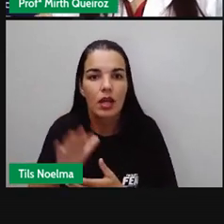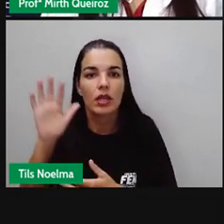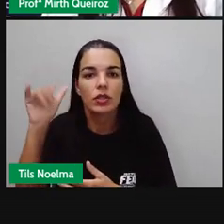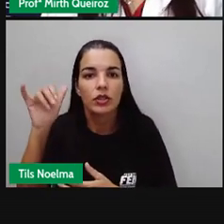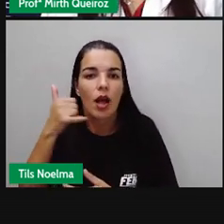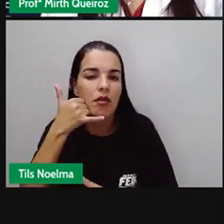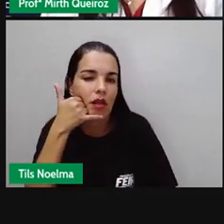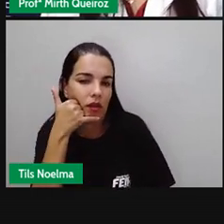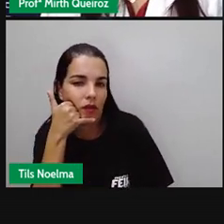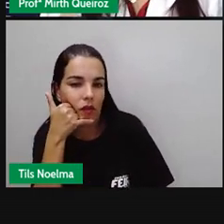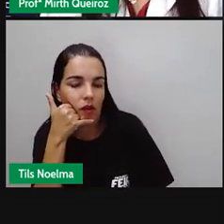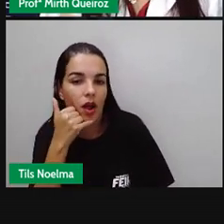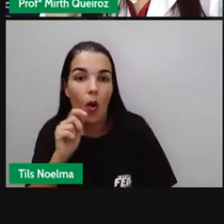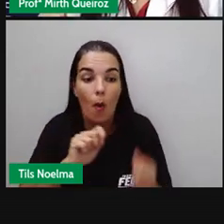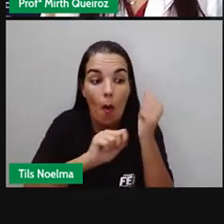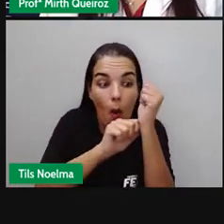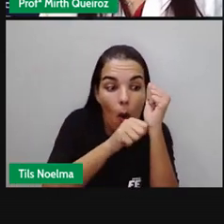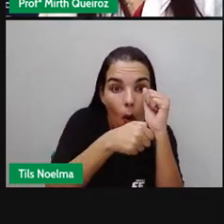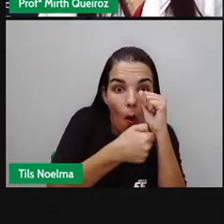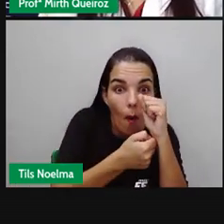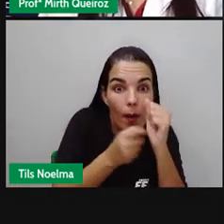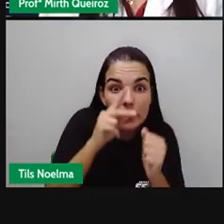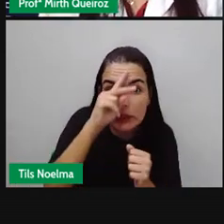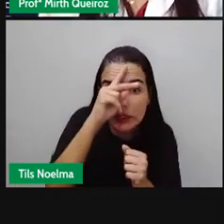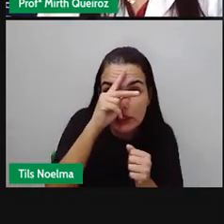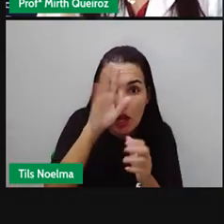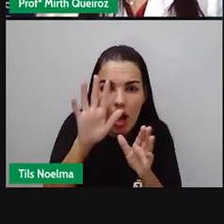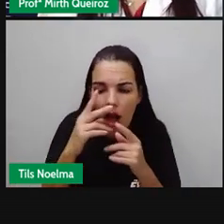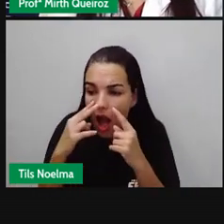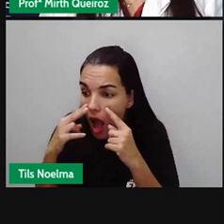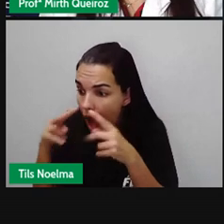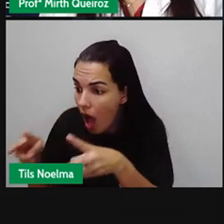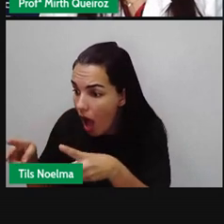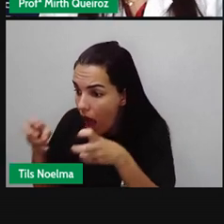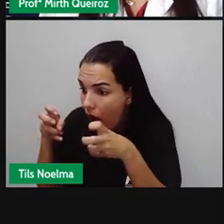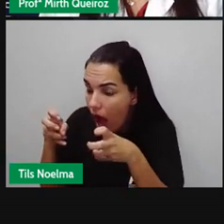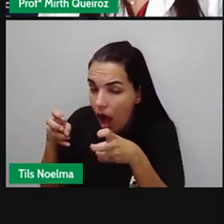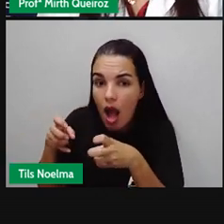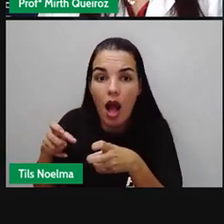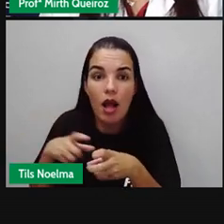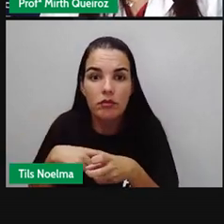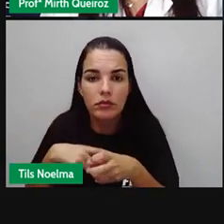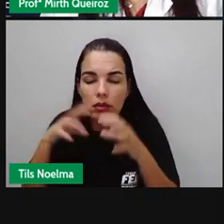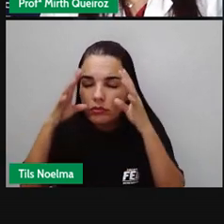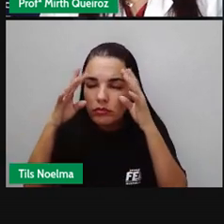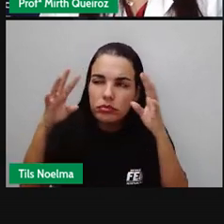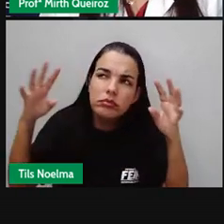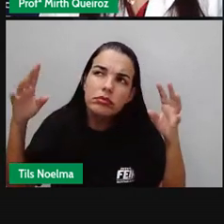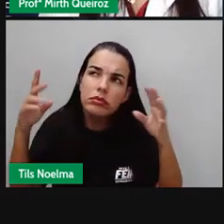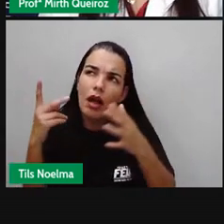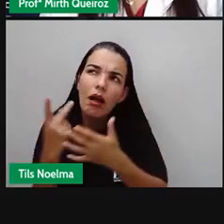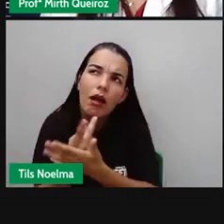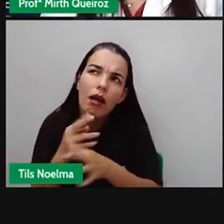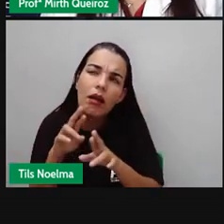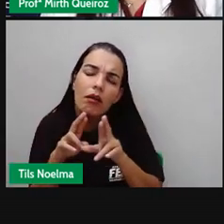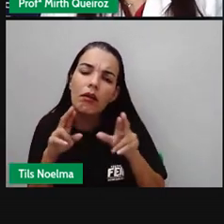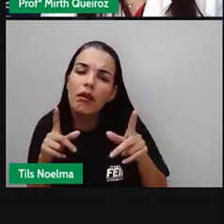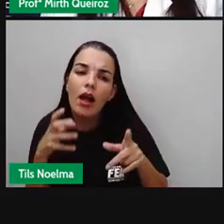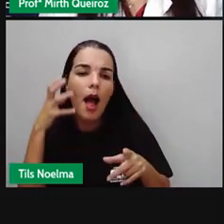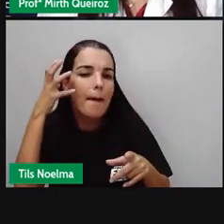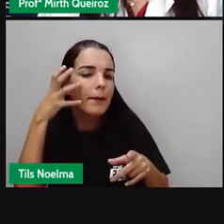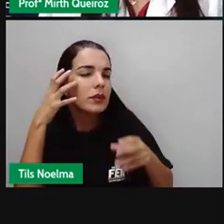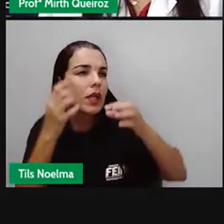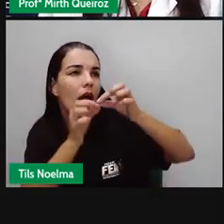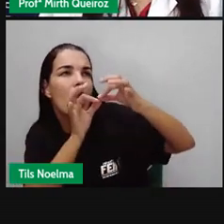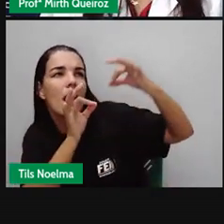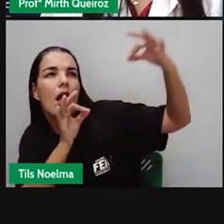chamada telefônica, outra, um plano secreto, uma pista misteriosa, um sonho estranho, uma música